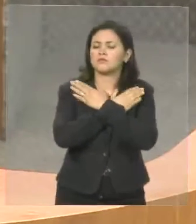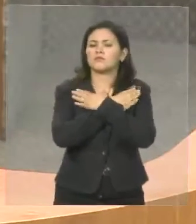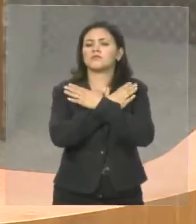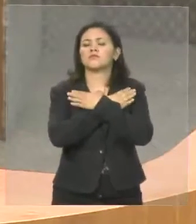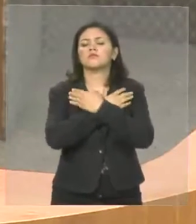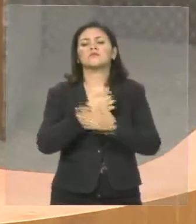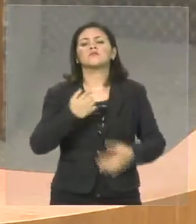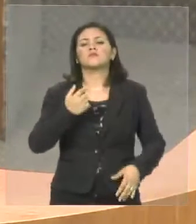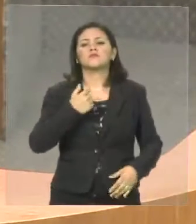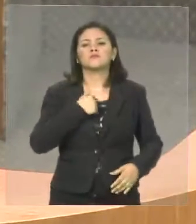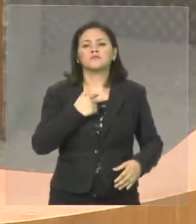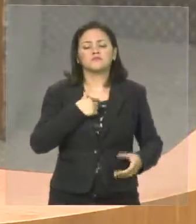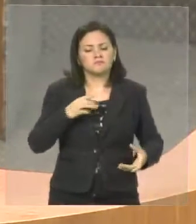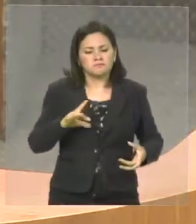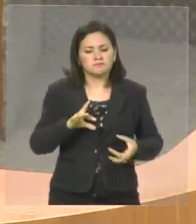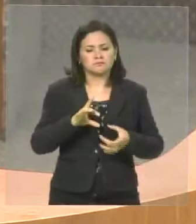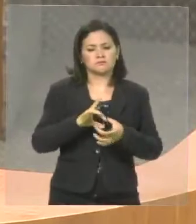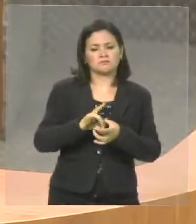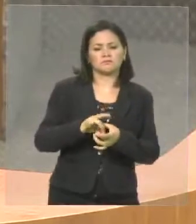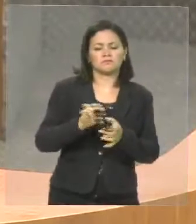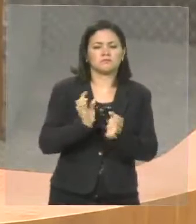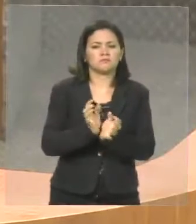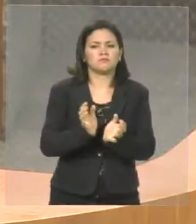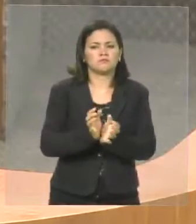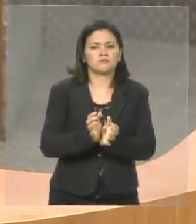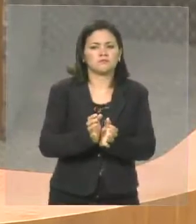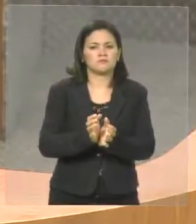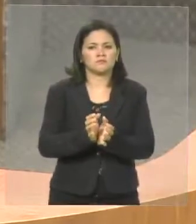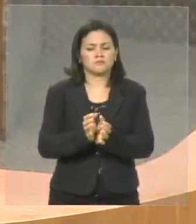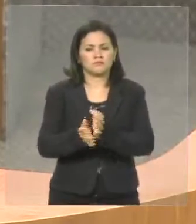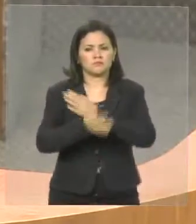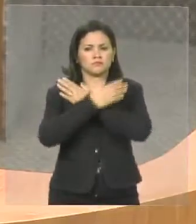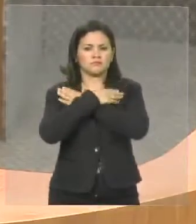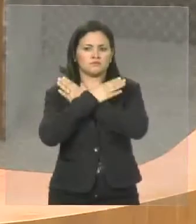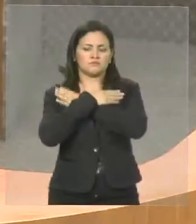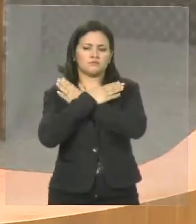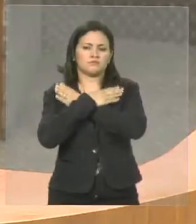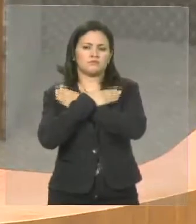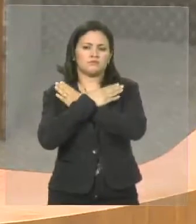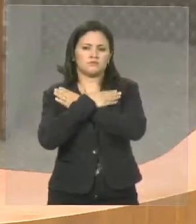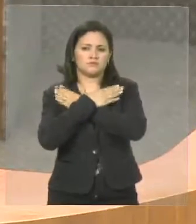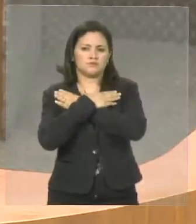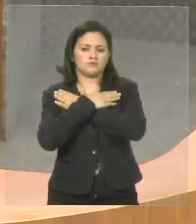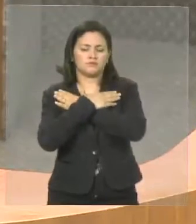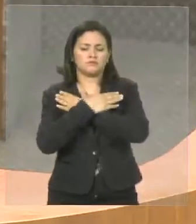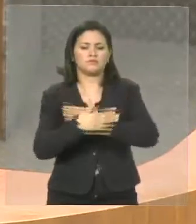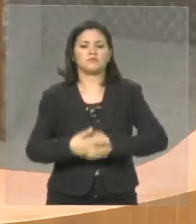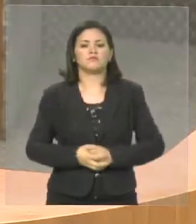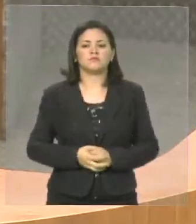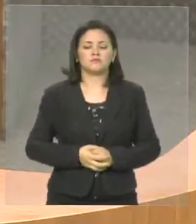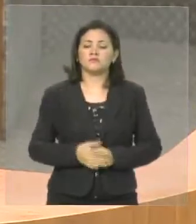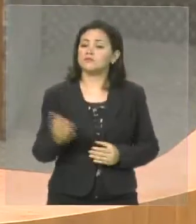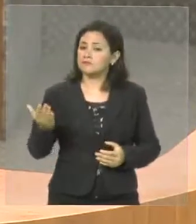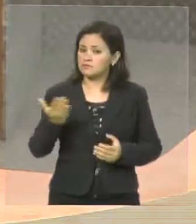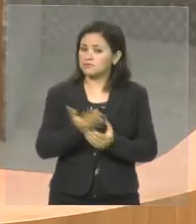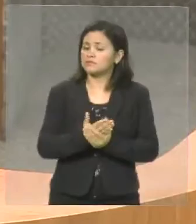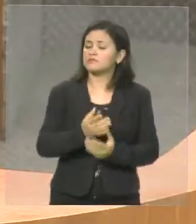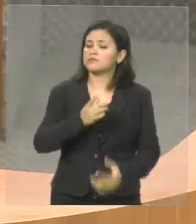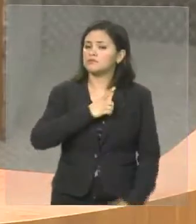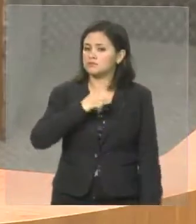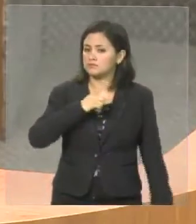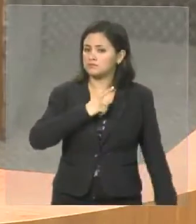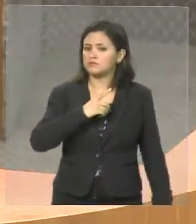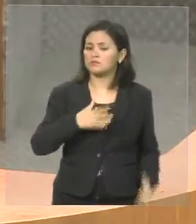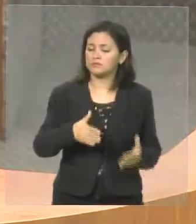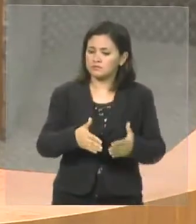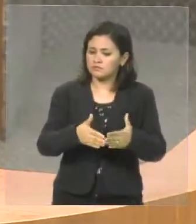facção criminosa. Estamos movendo uma ação e solicitamos para que ele pudesse prestar esclarecimento nessa casa,